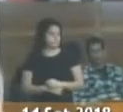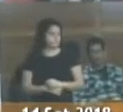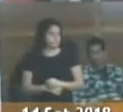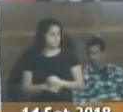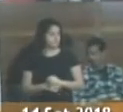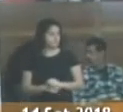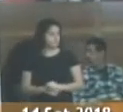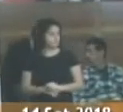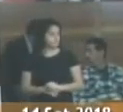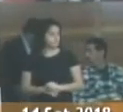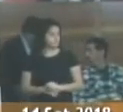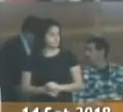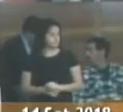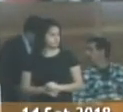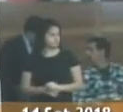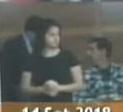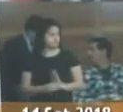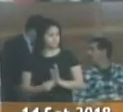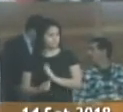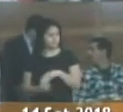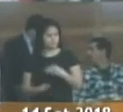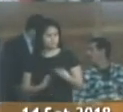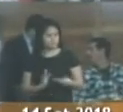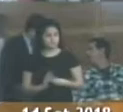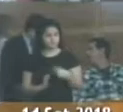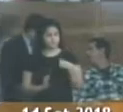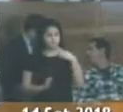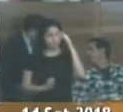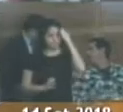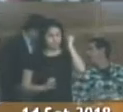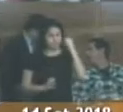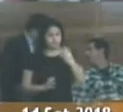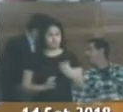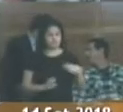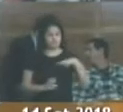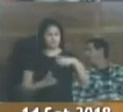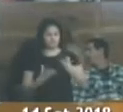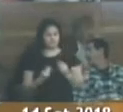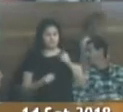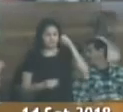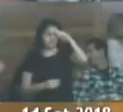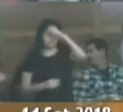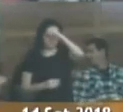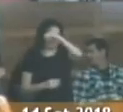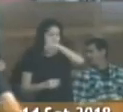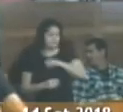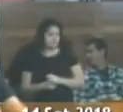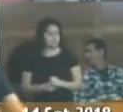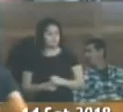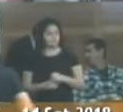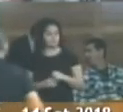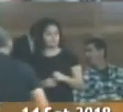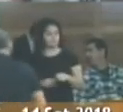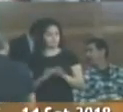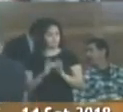atender a demanda de todos, né. Sei que os desafios são muitos para o município, para as comunidades. As